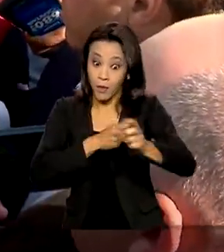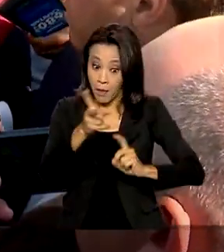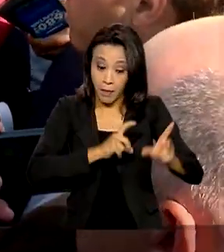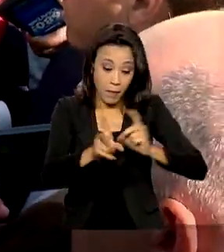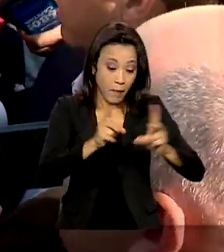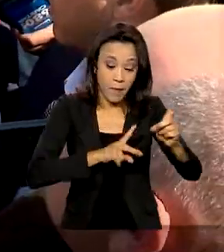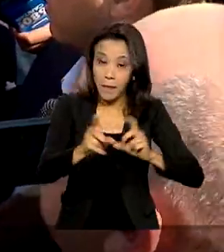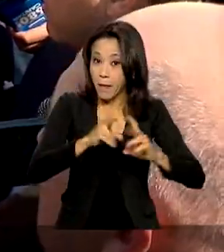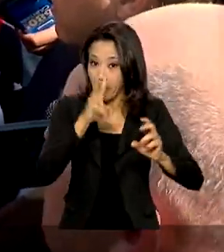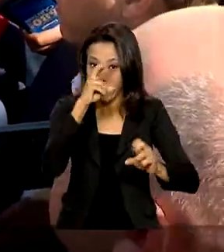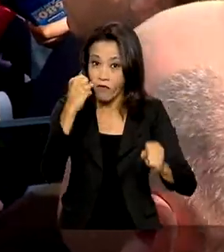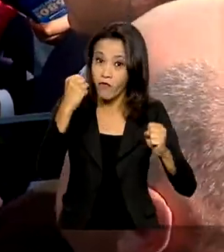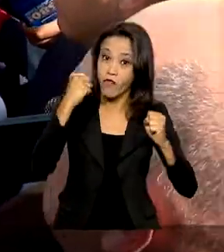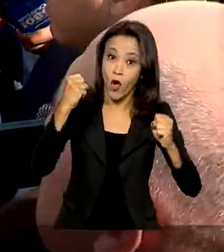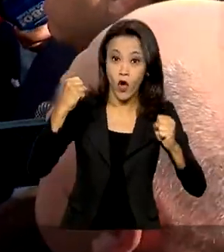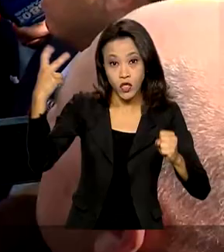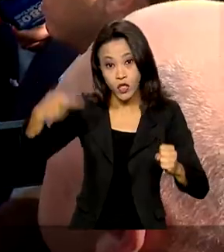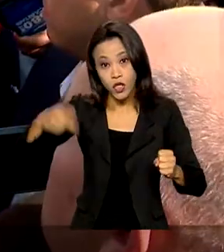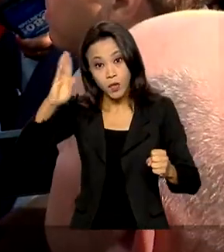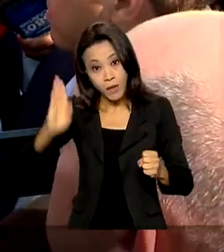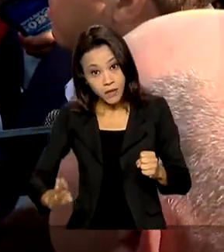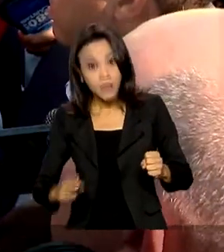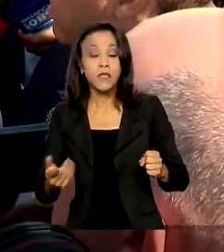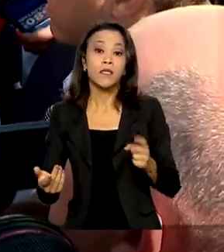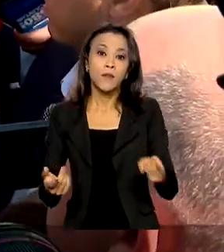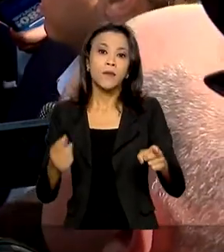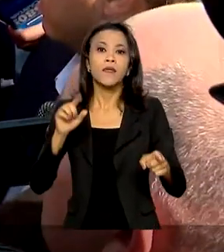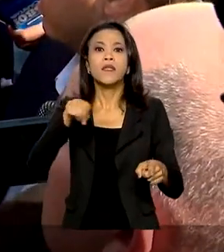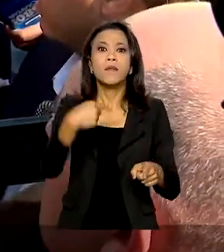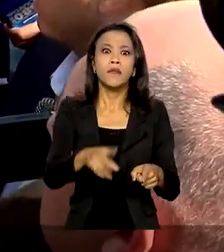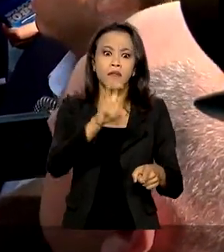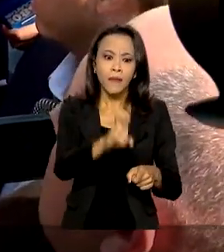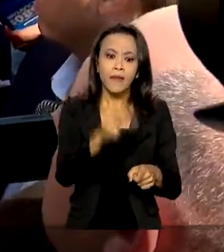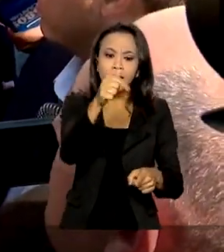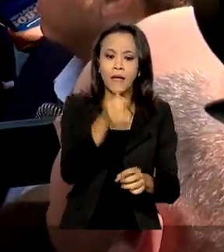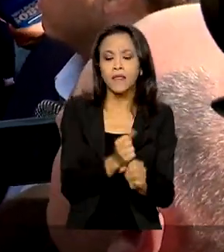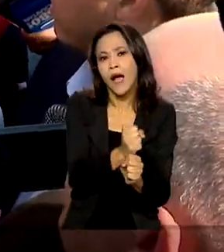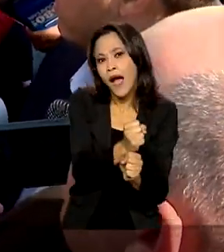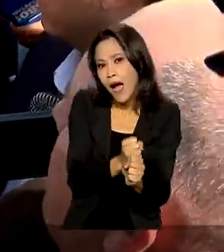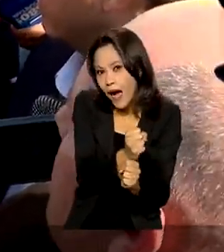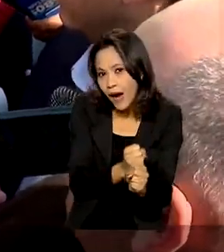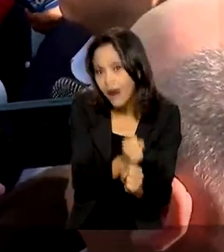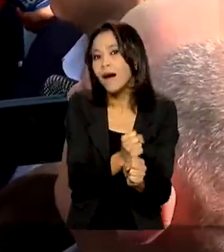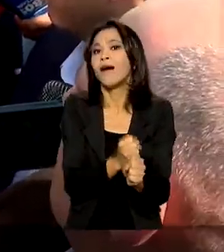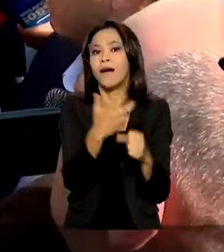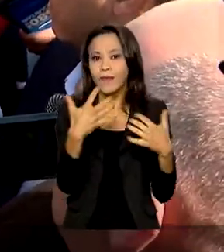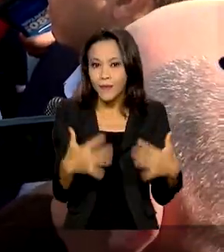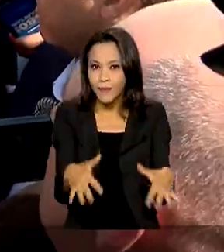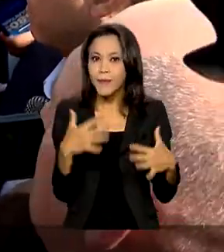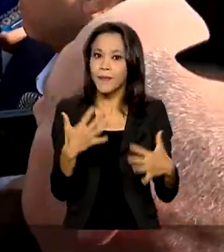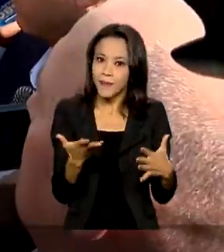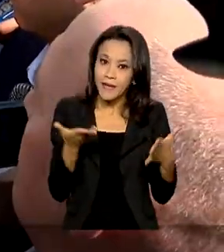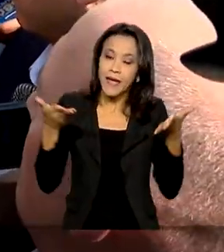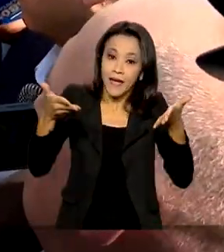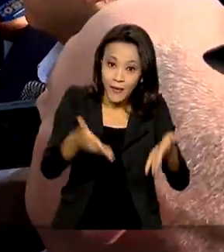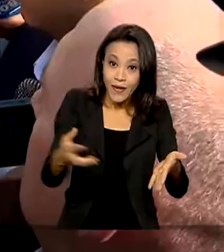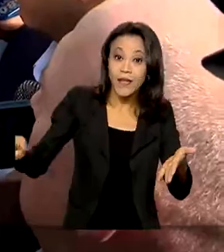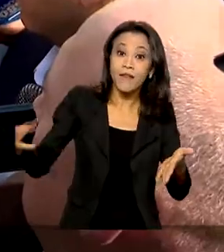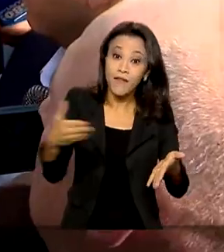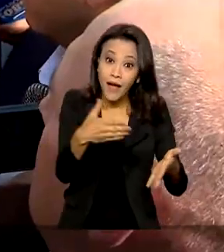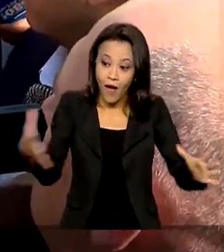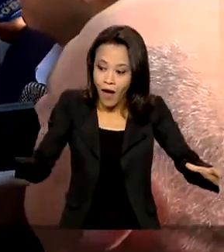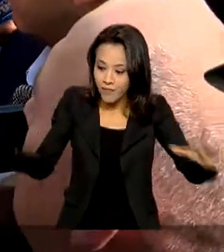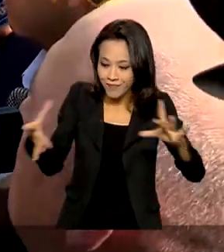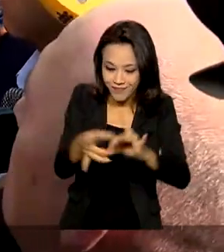a porta coloca pública Federativa do Brasil e depois 1057 a nenhum poema ser outro Pointer trabalho terá